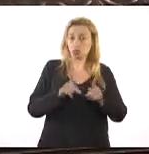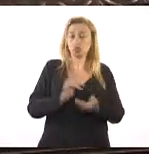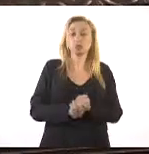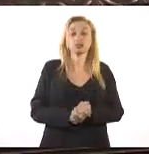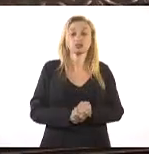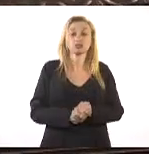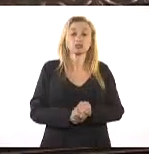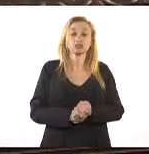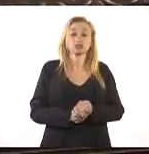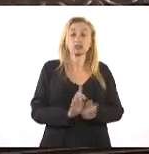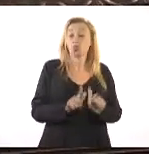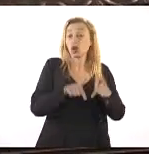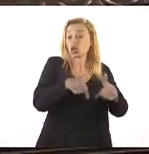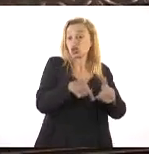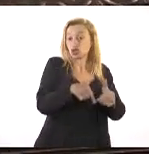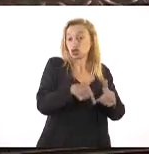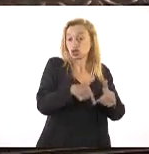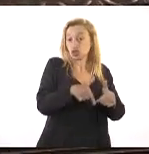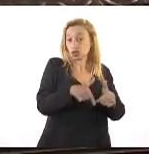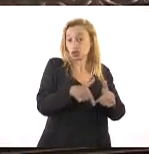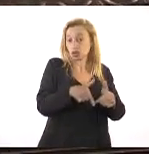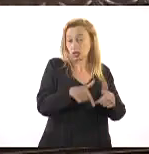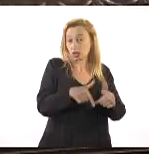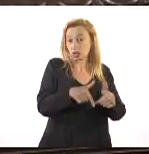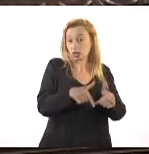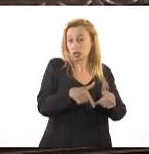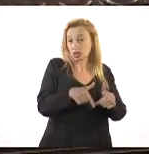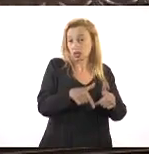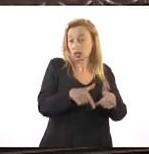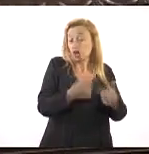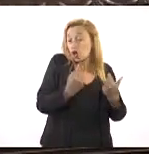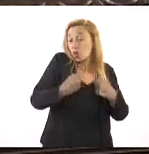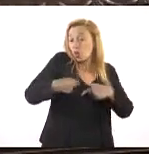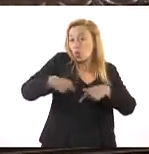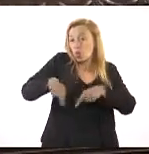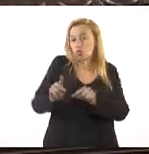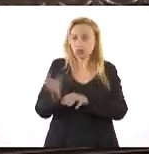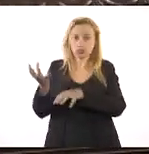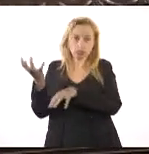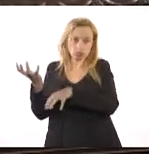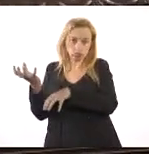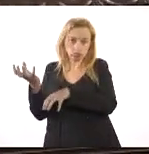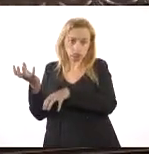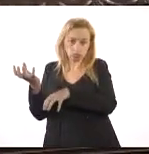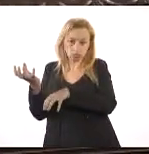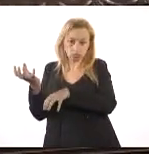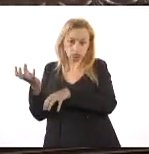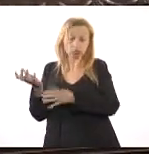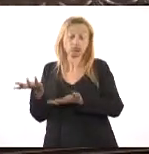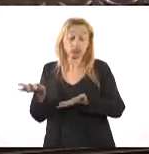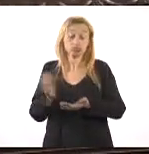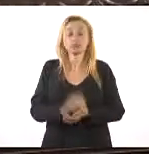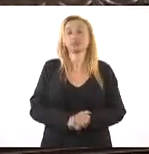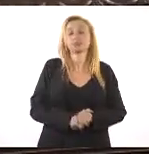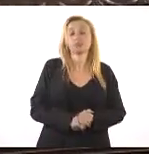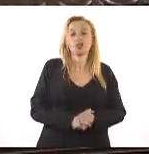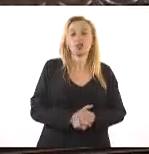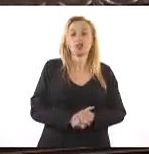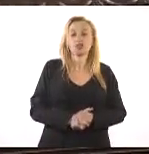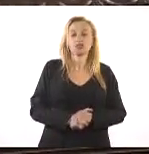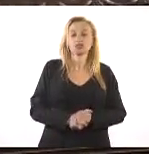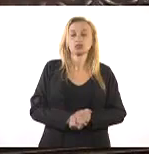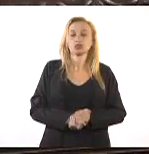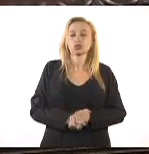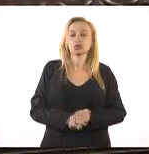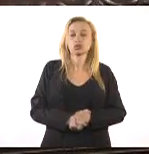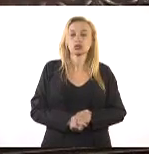um ato anti-Congresso, contra o Congresso Nacional, haja vista que a maior